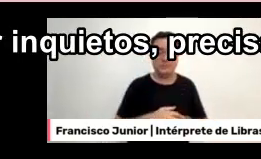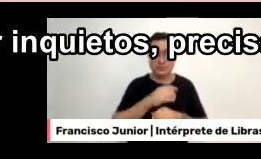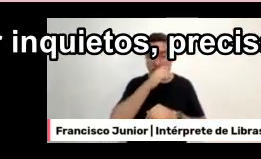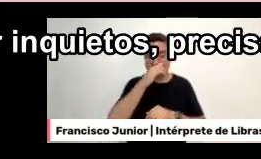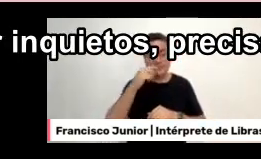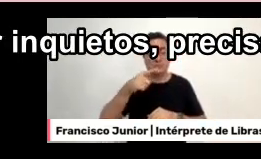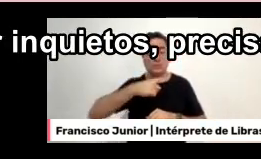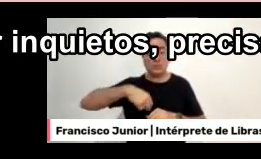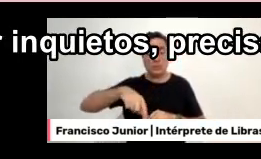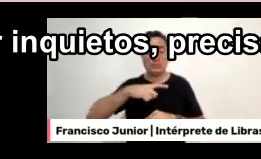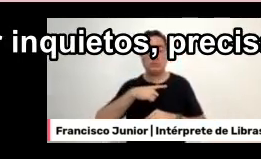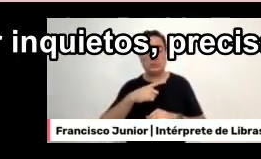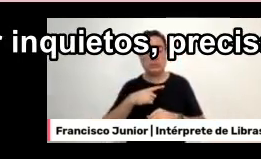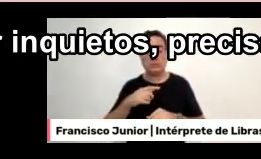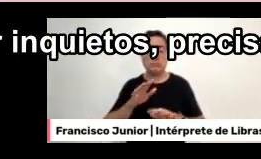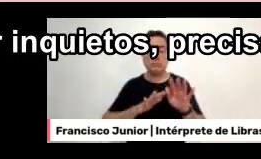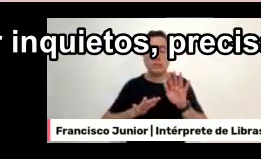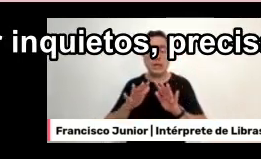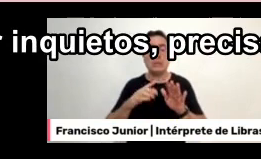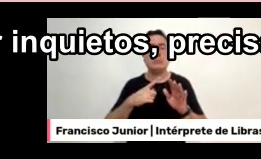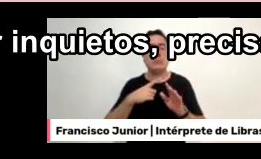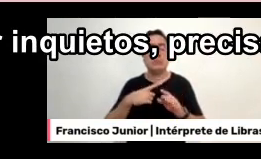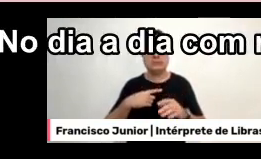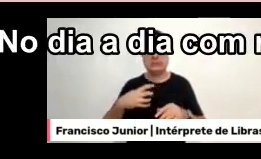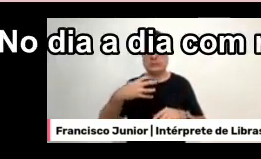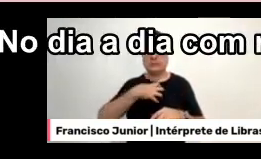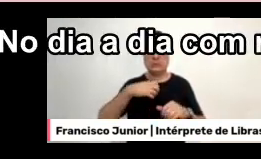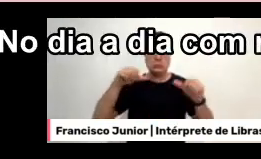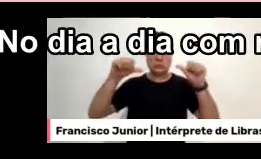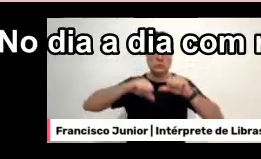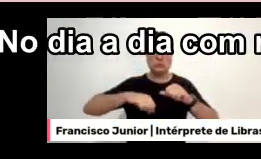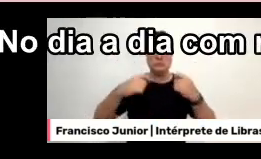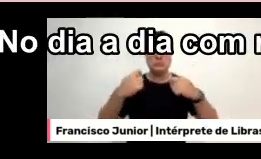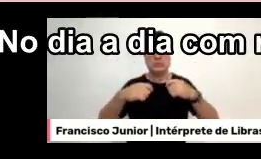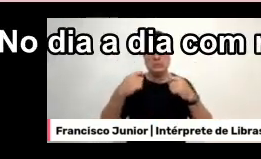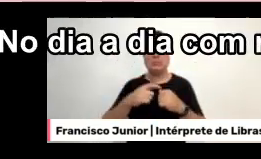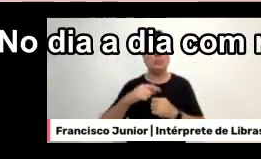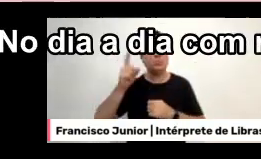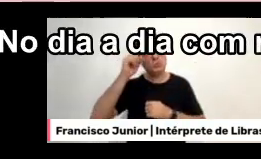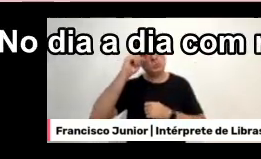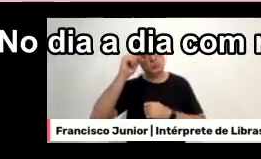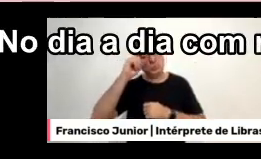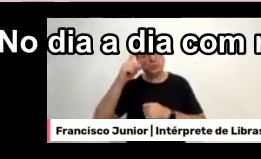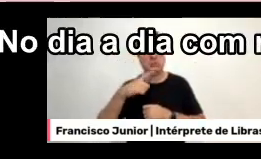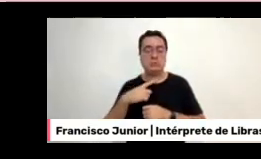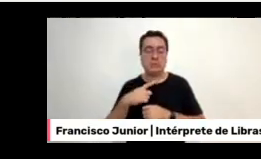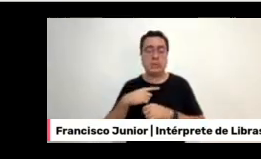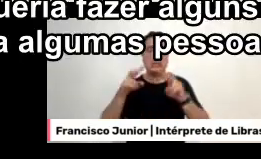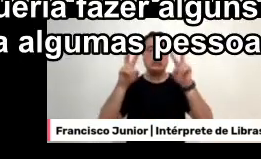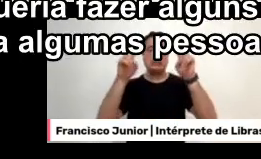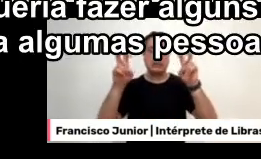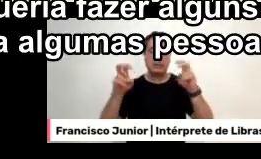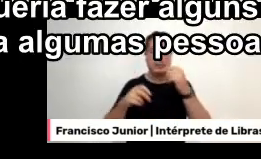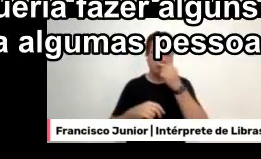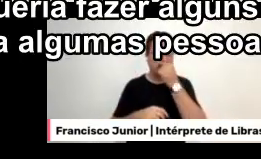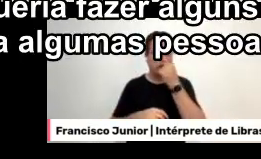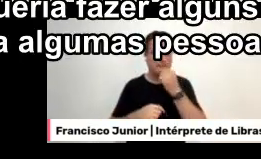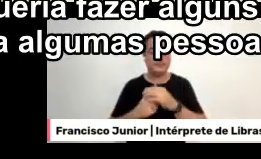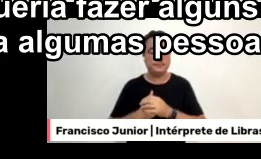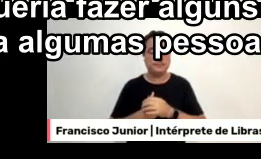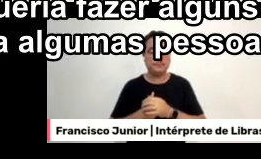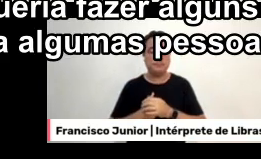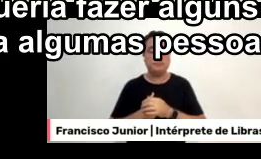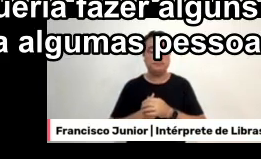inquietos, precisamos nos sentir incomodados, né, no dia a dia com relação a esse tema. E eu queria